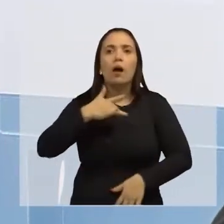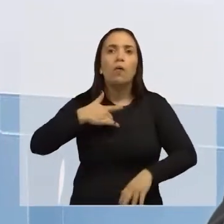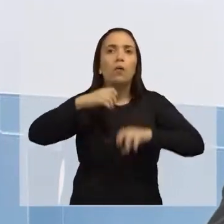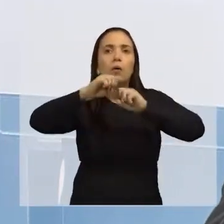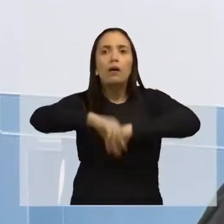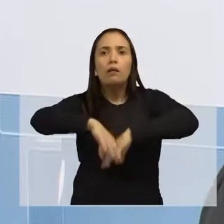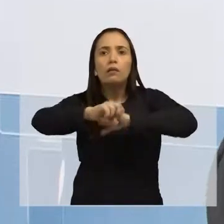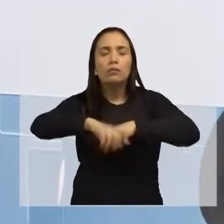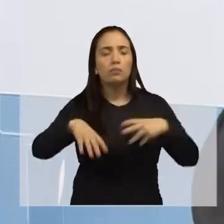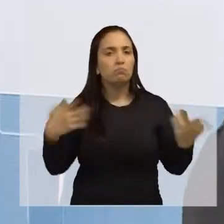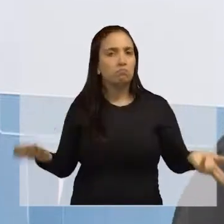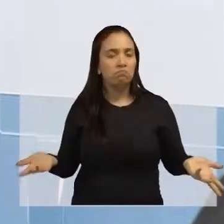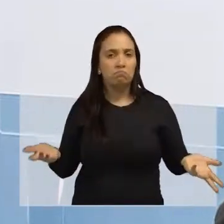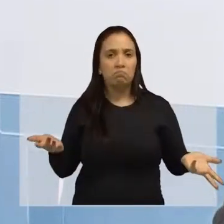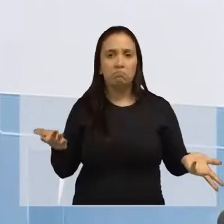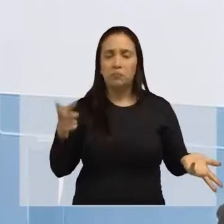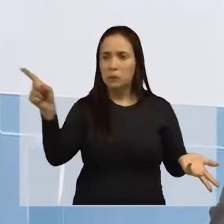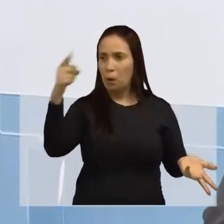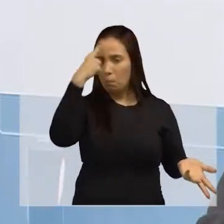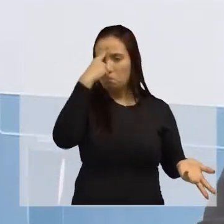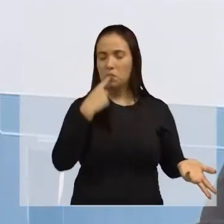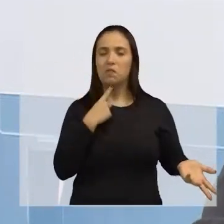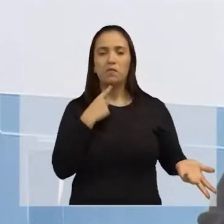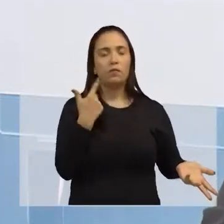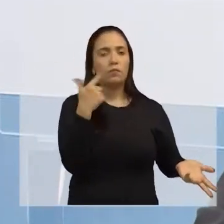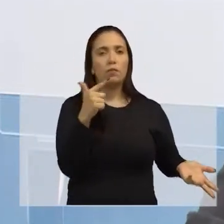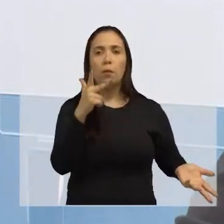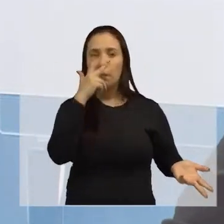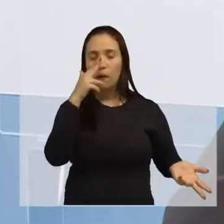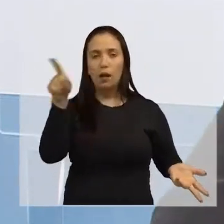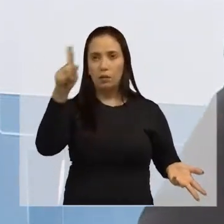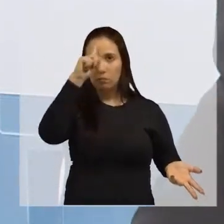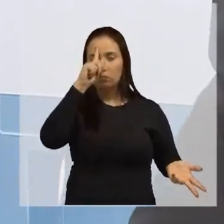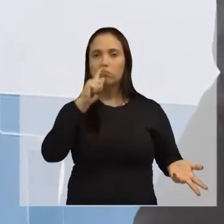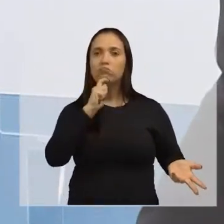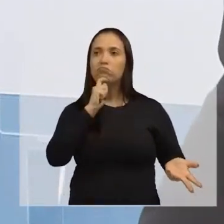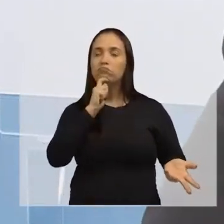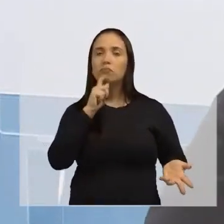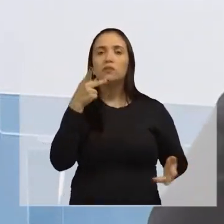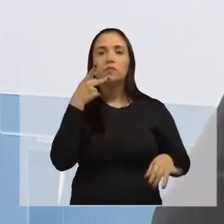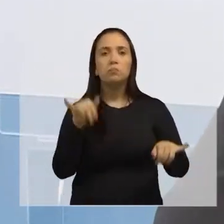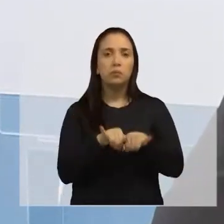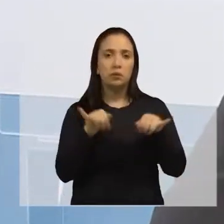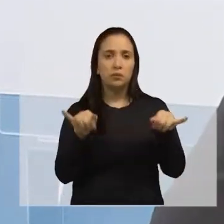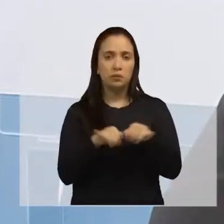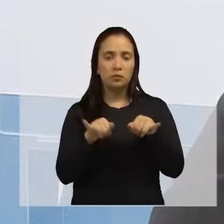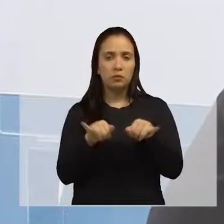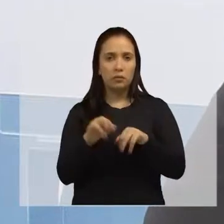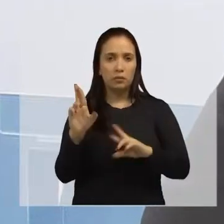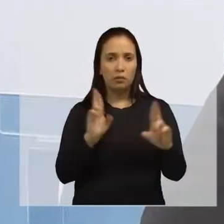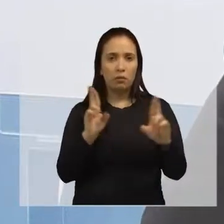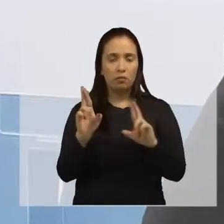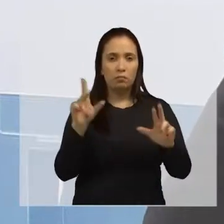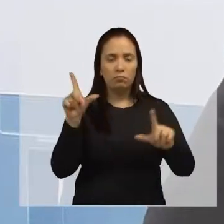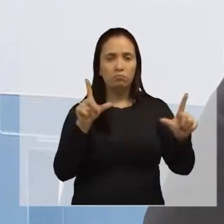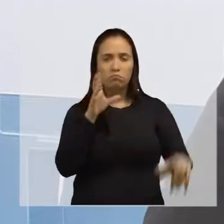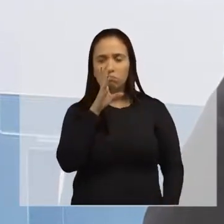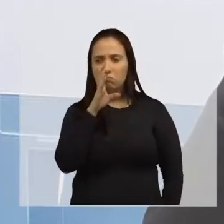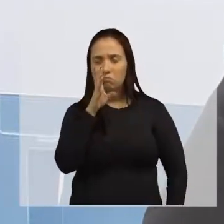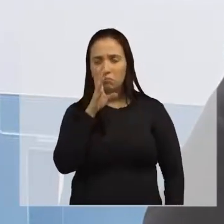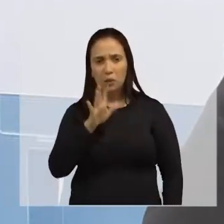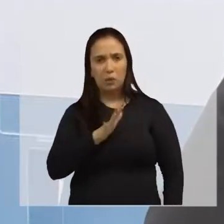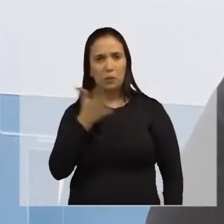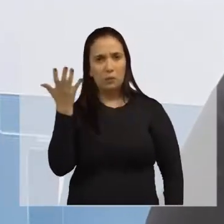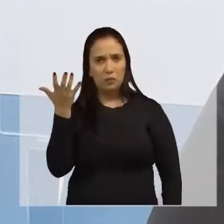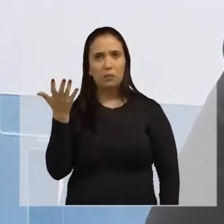não há identificação com o povo. Não, identificação nenhuma. Ele é um estrangeiro falando besteira. Coisa triste. Uma das coisas mais tristes que eu já vi na televisão brasileira foi